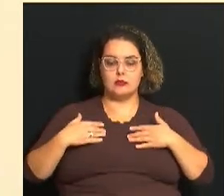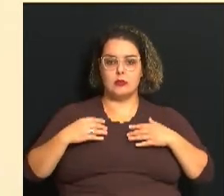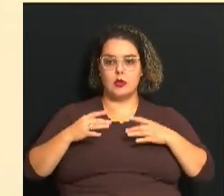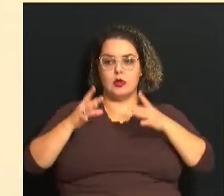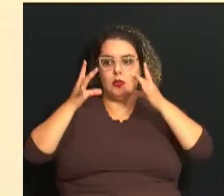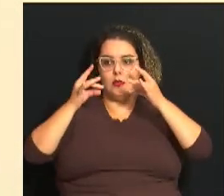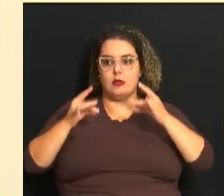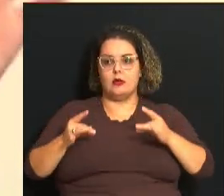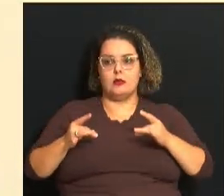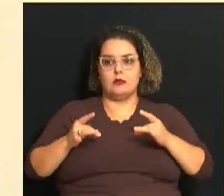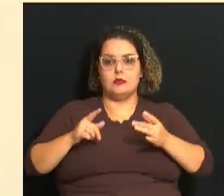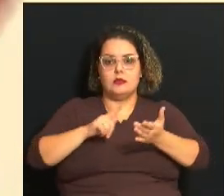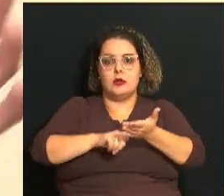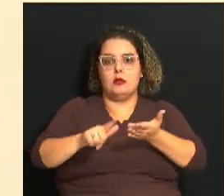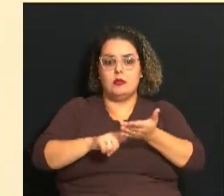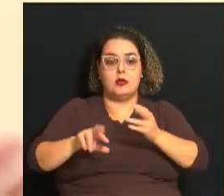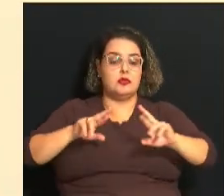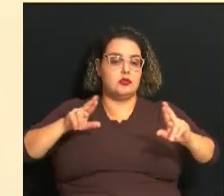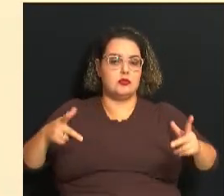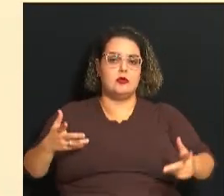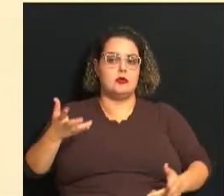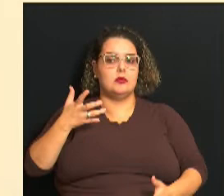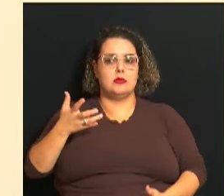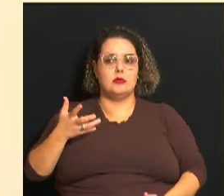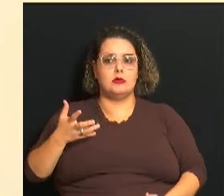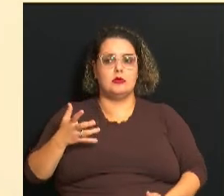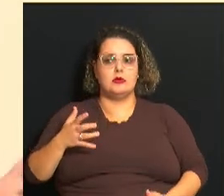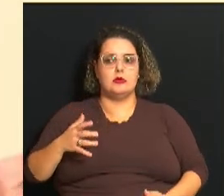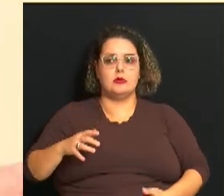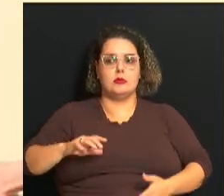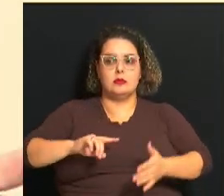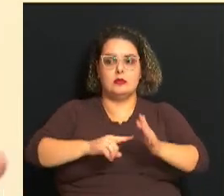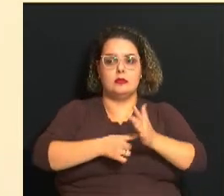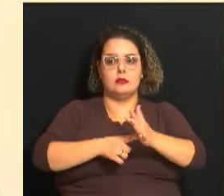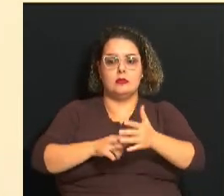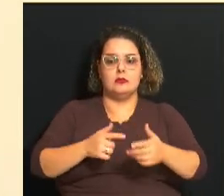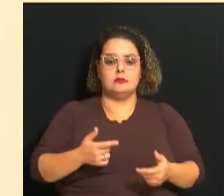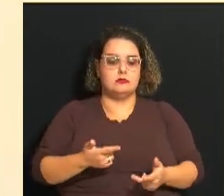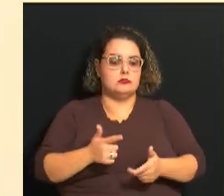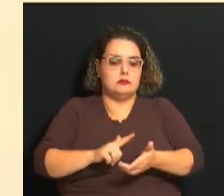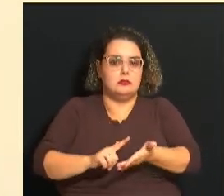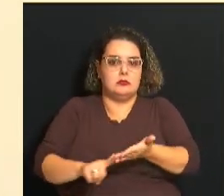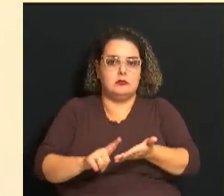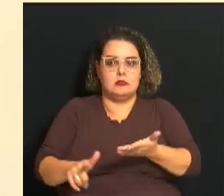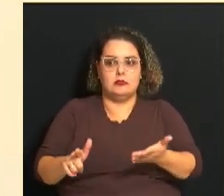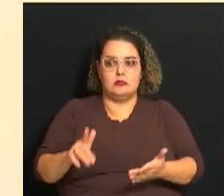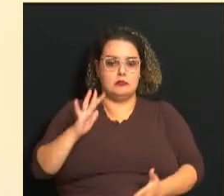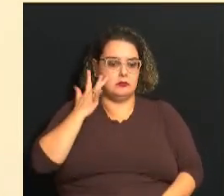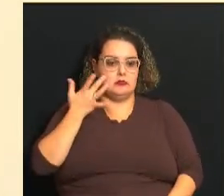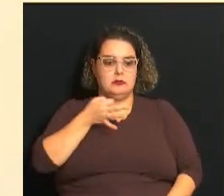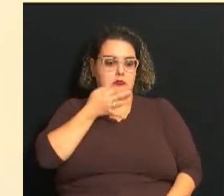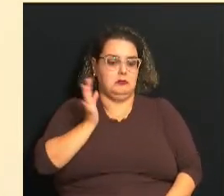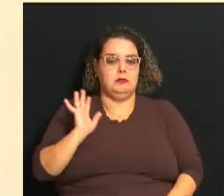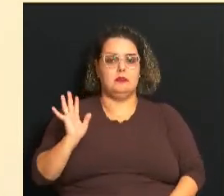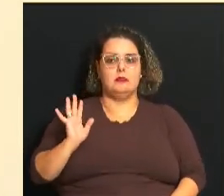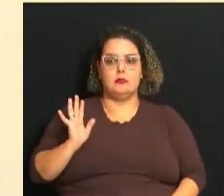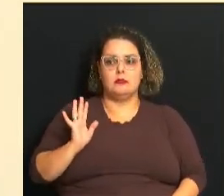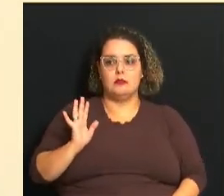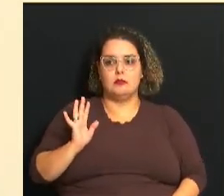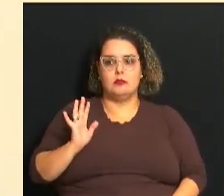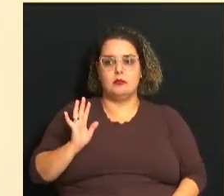do que o chefe dele queria Então no final do dia todo mundo tinha que limpar a máquina e esse e não na opinião dele tava Limpo mas o